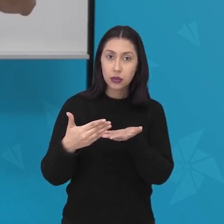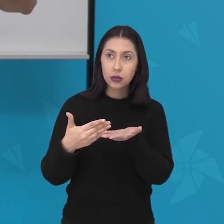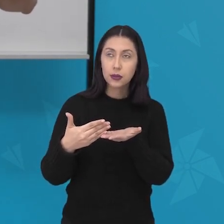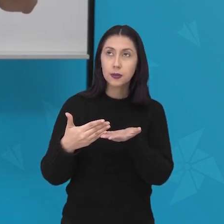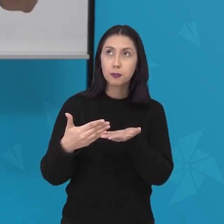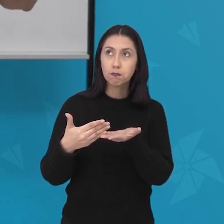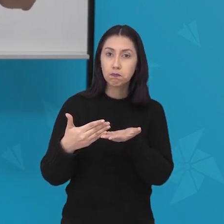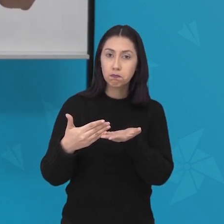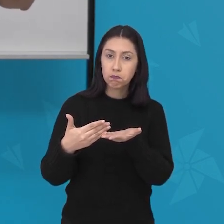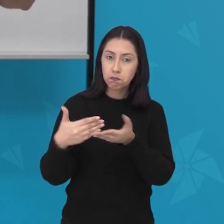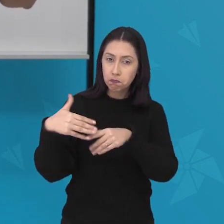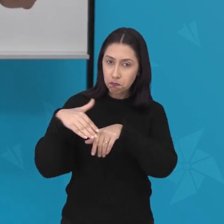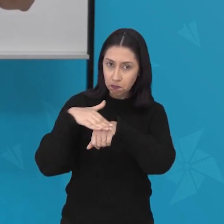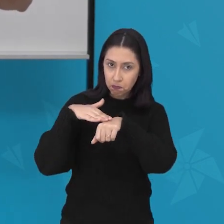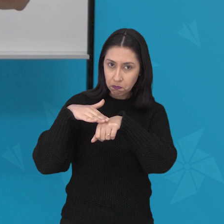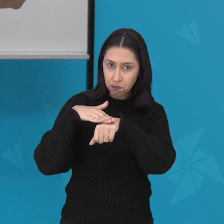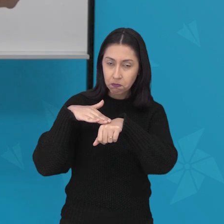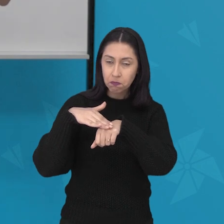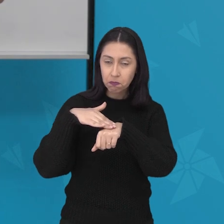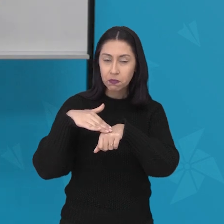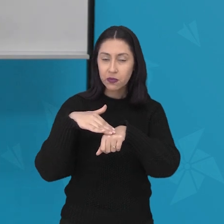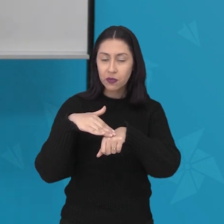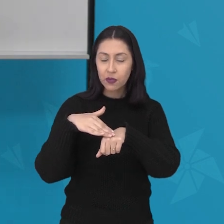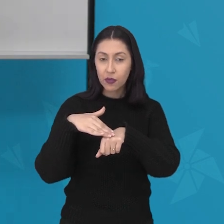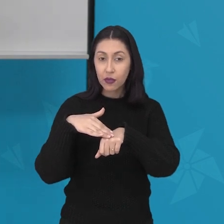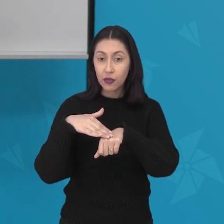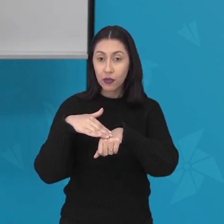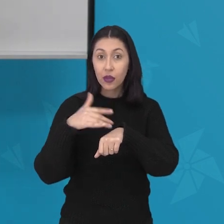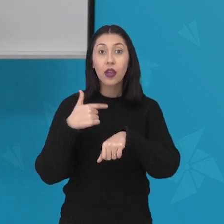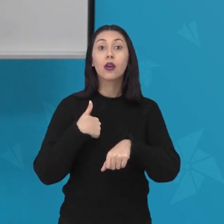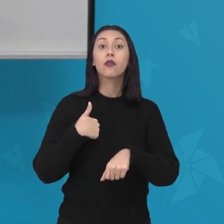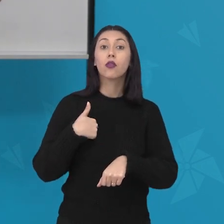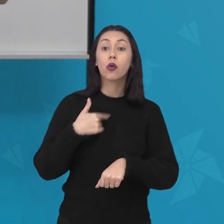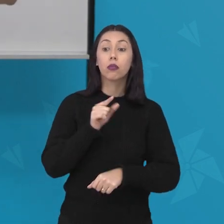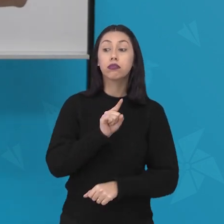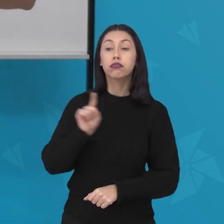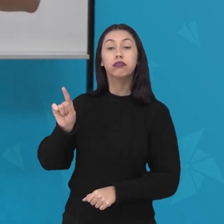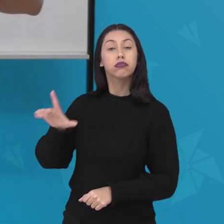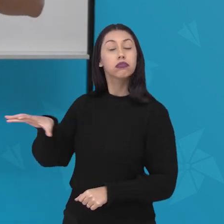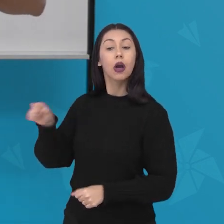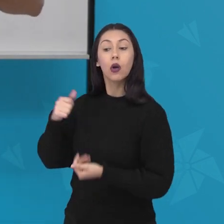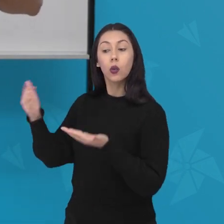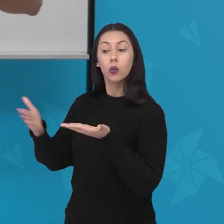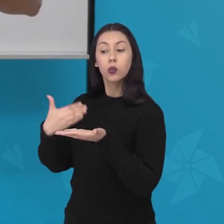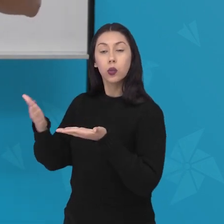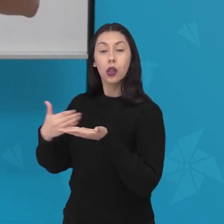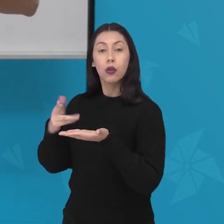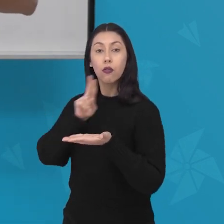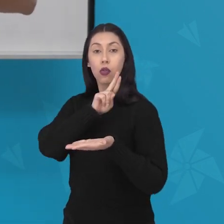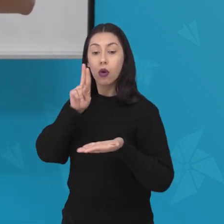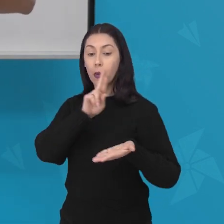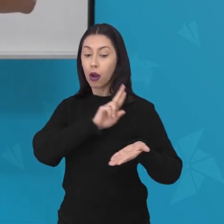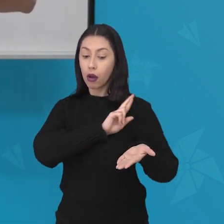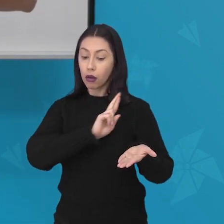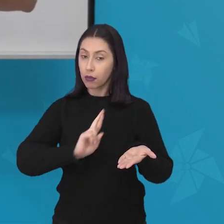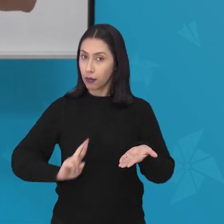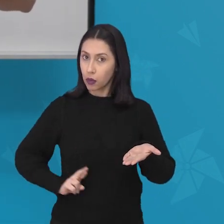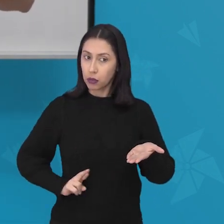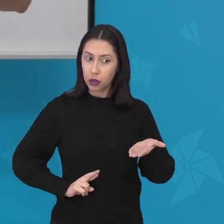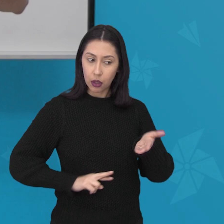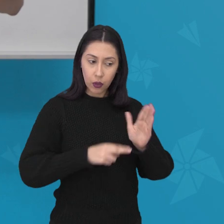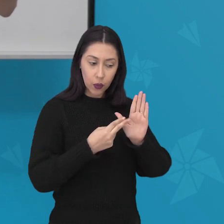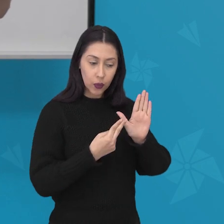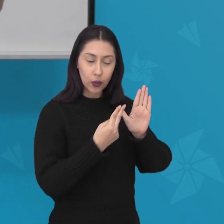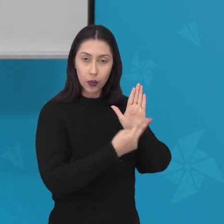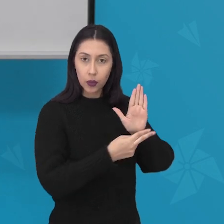nossa primeira conversa, eu vou pegar uma edição do livro A República, de Platão, e vou